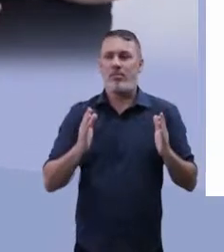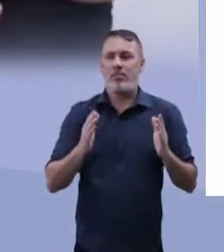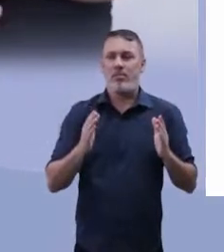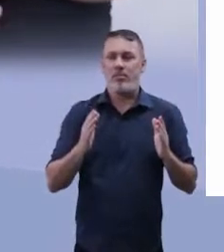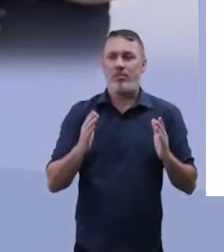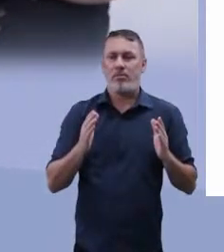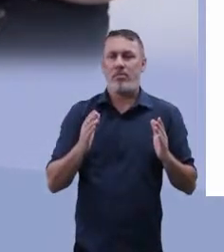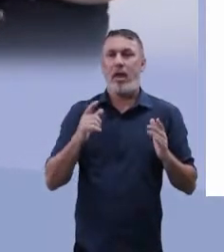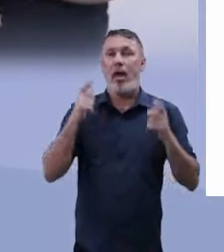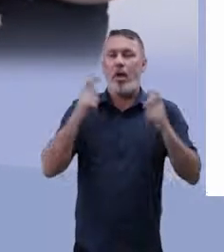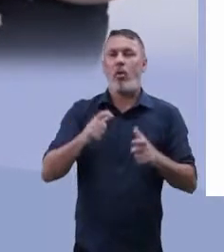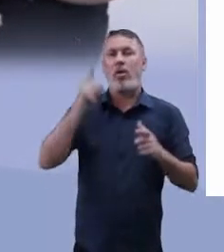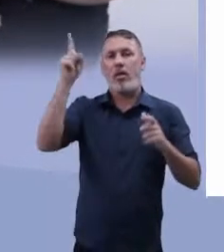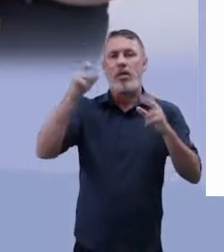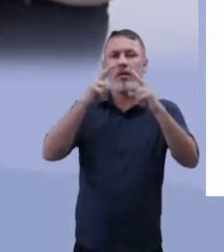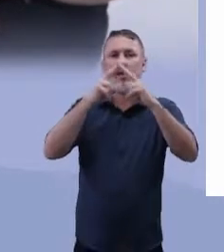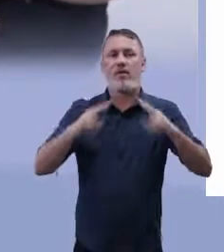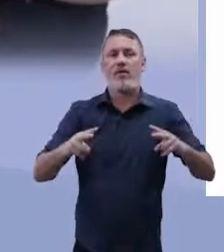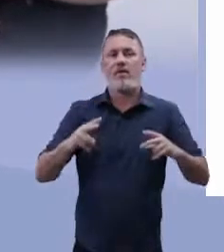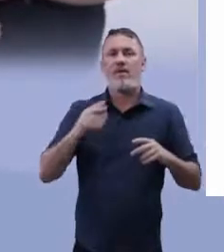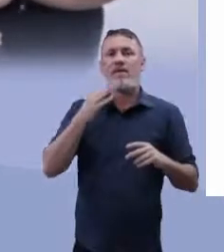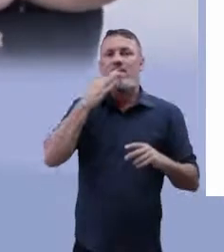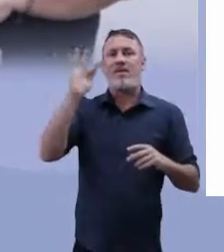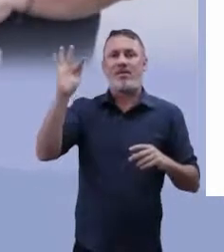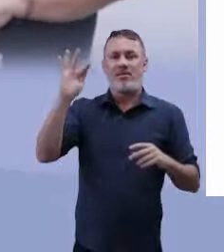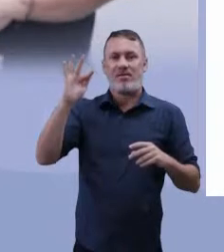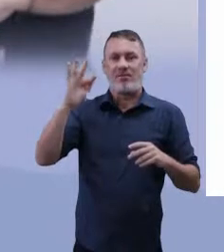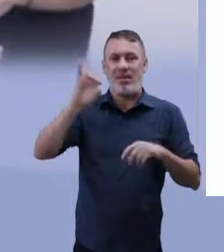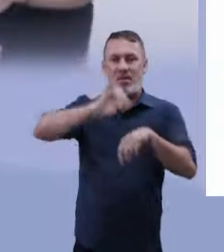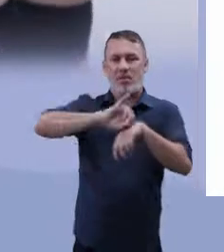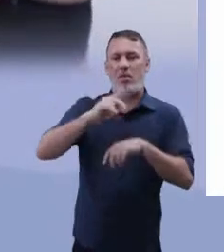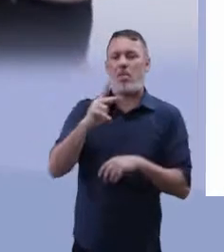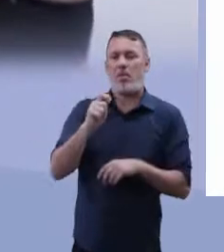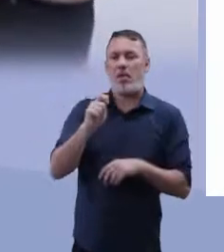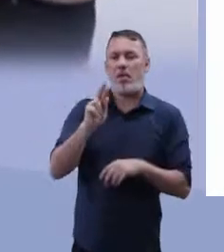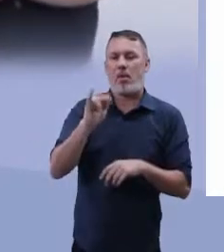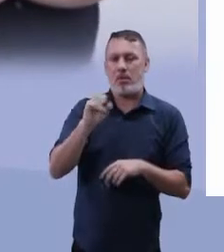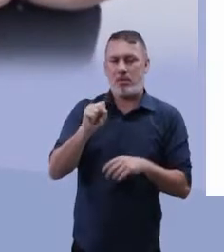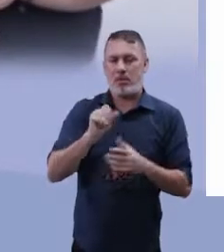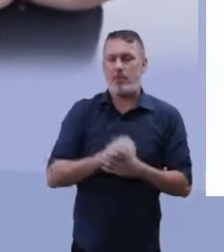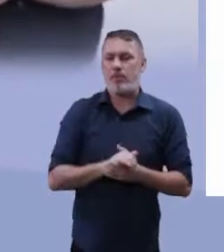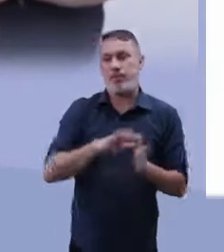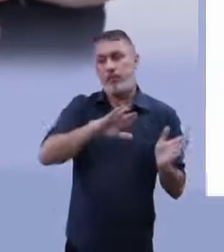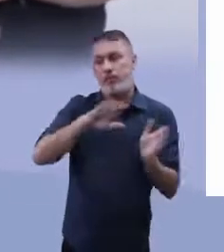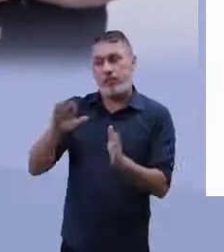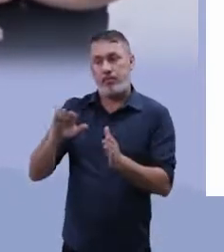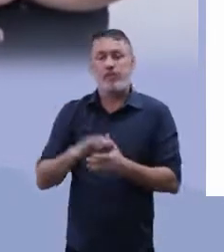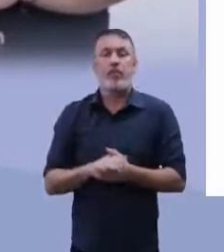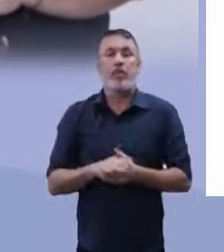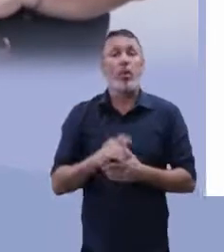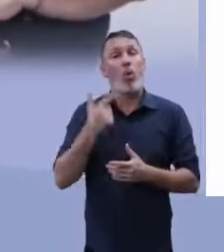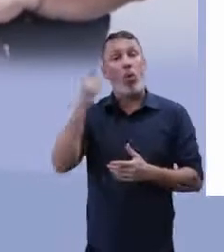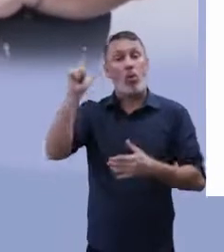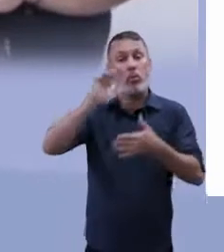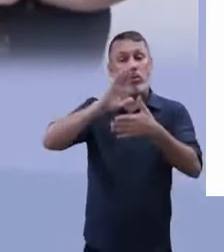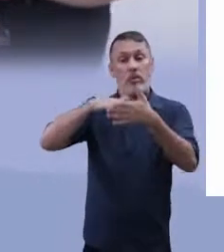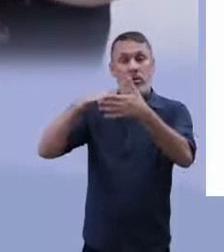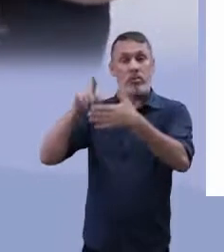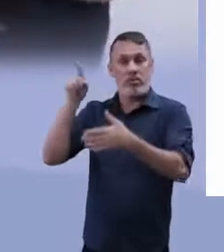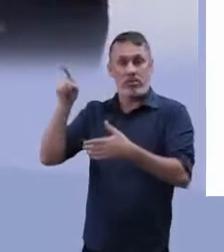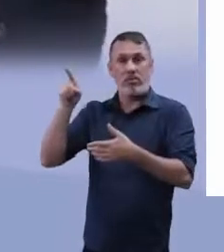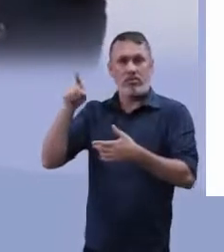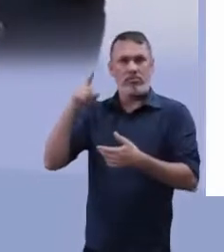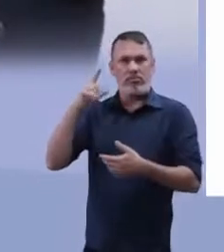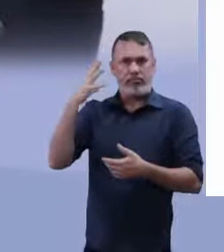cubista em Paris. Aqui nós temos mais uma obra belíssima chamada Guernica.